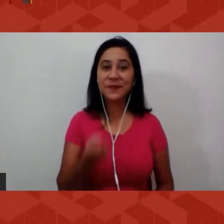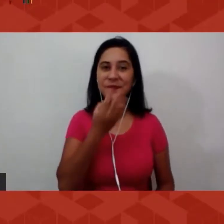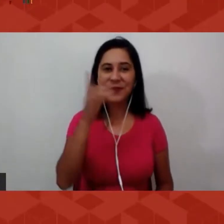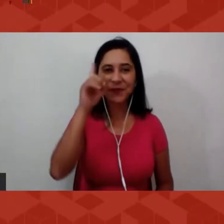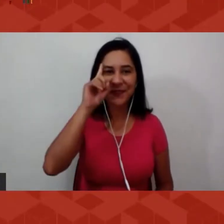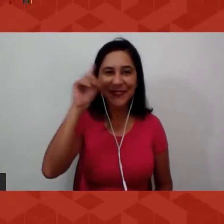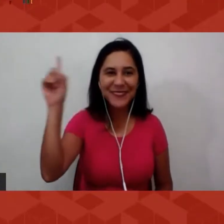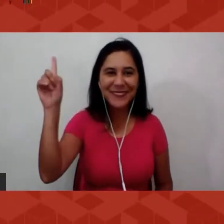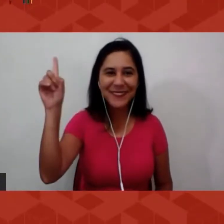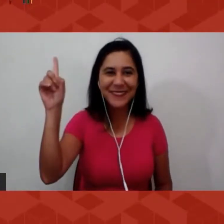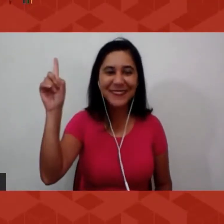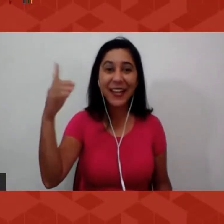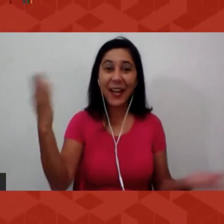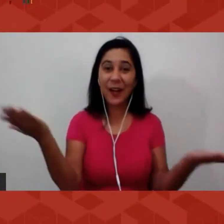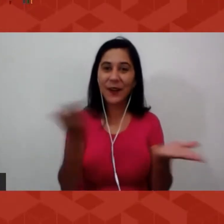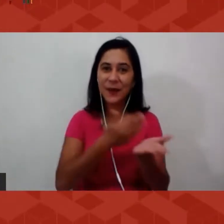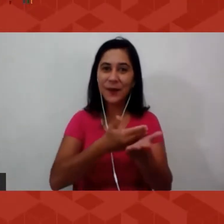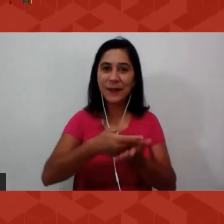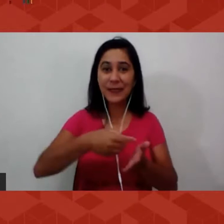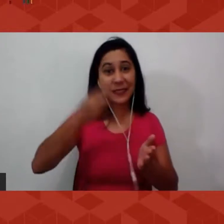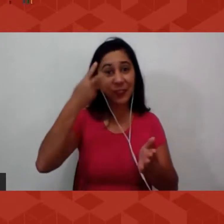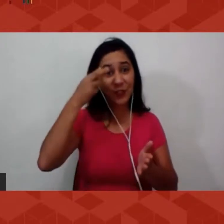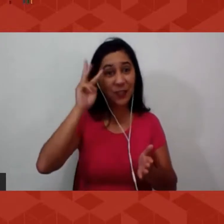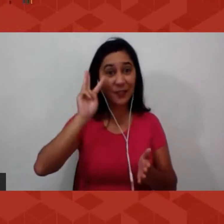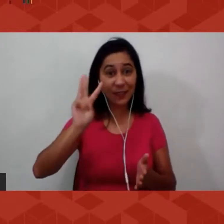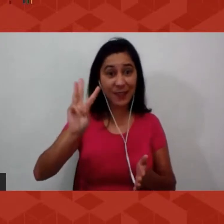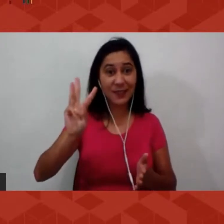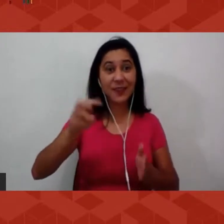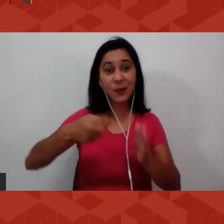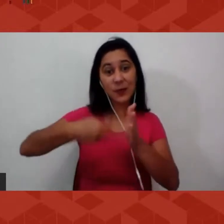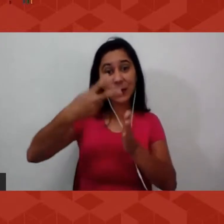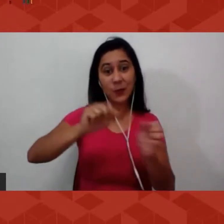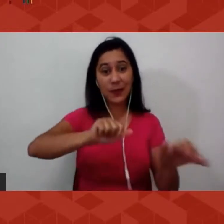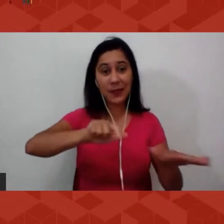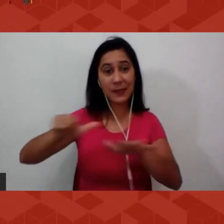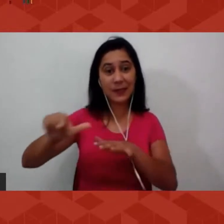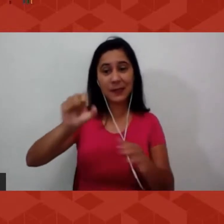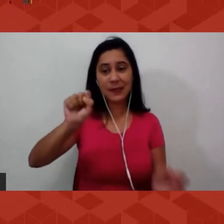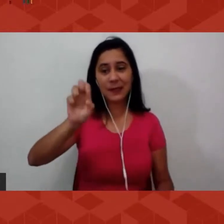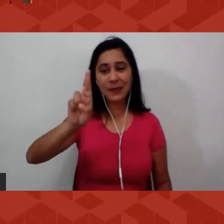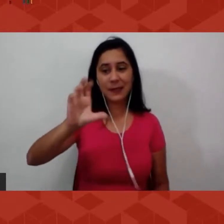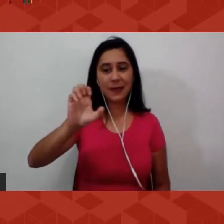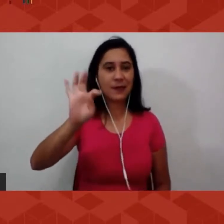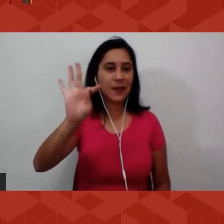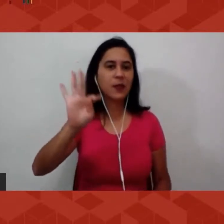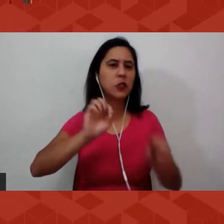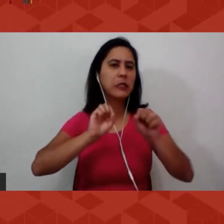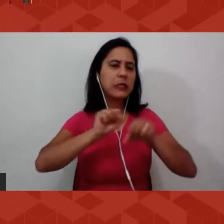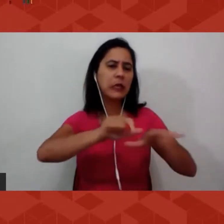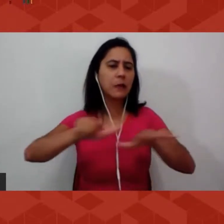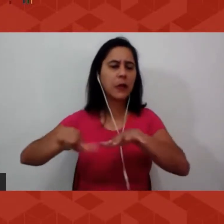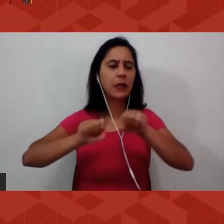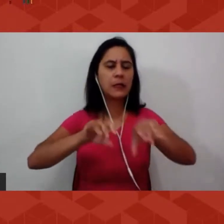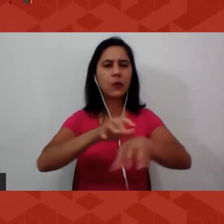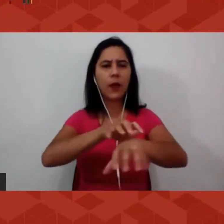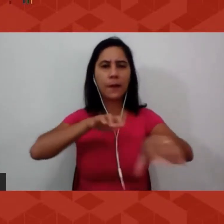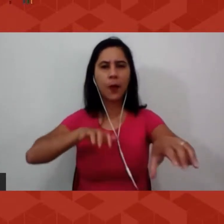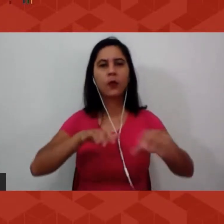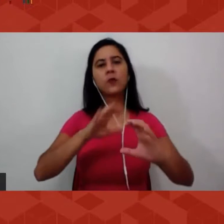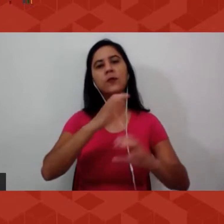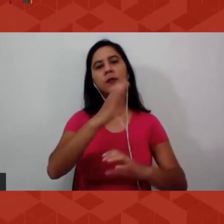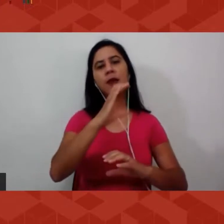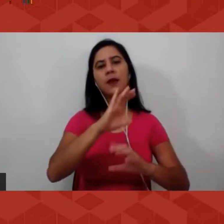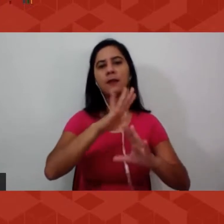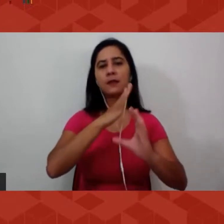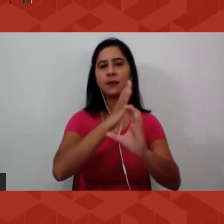Muito bom dia. Tem início o terceiro dia da segunda SER7, Semana do Ensino Remoto para Ciências Exatas